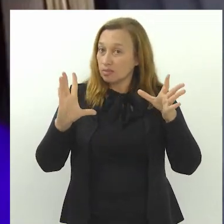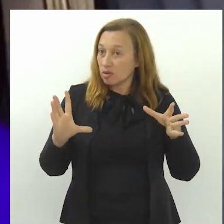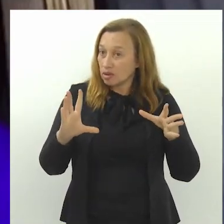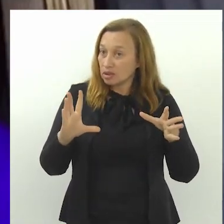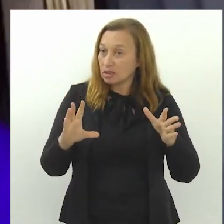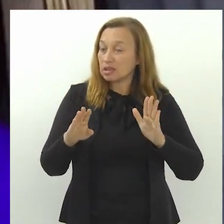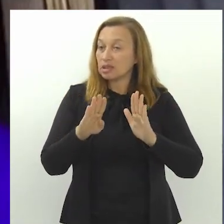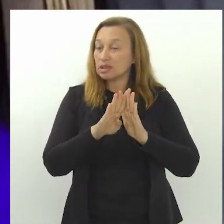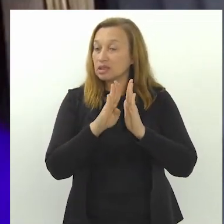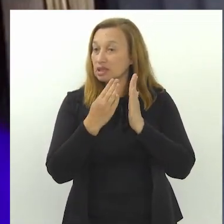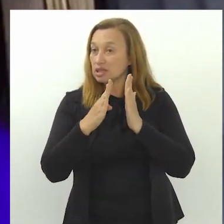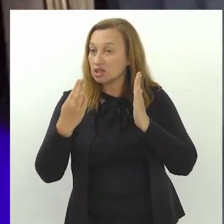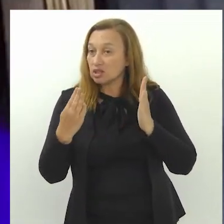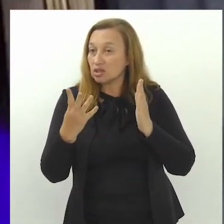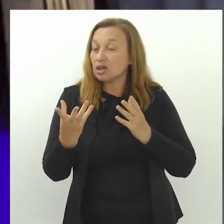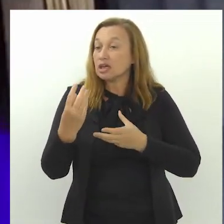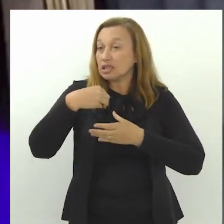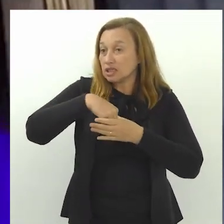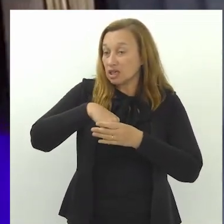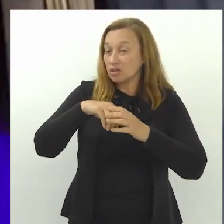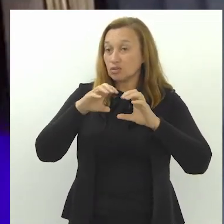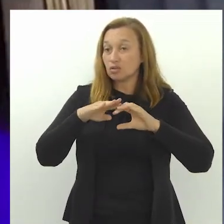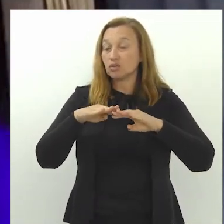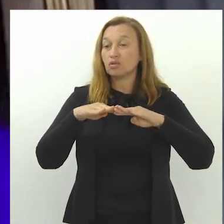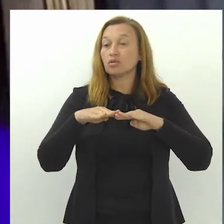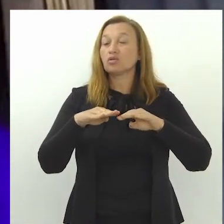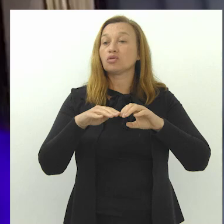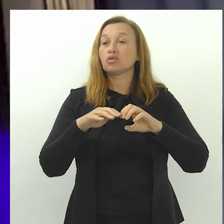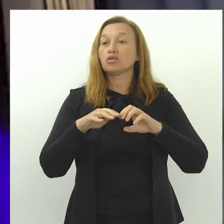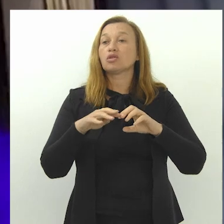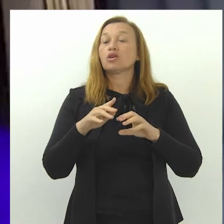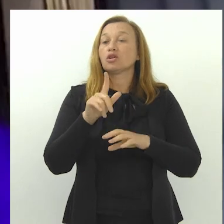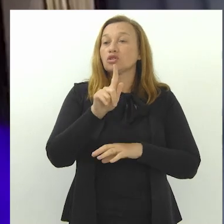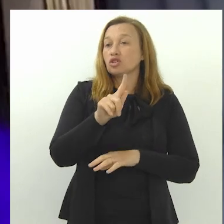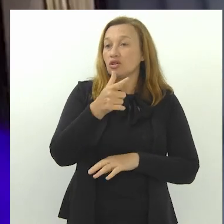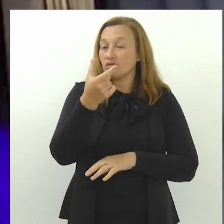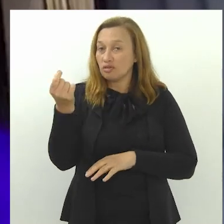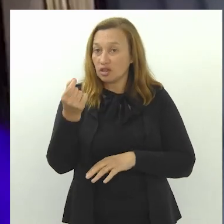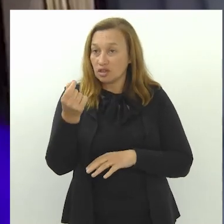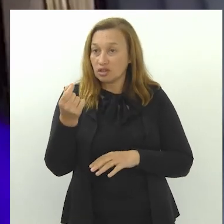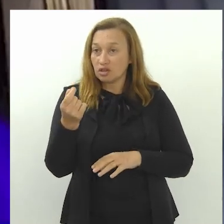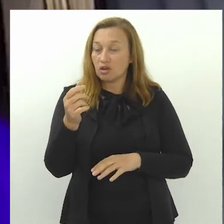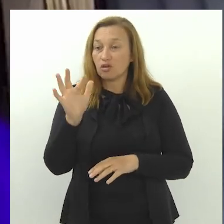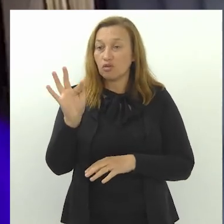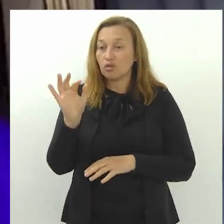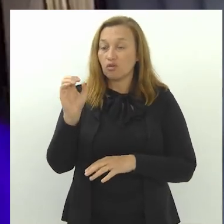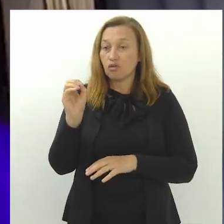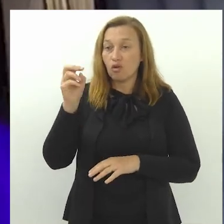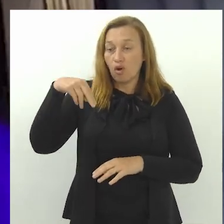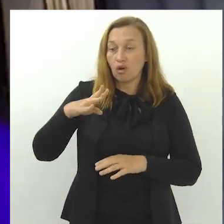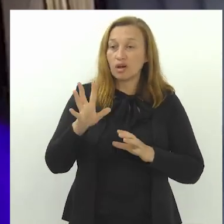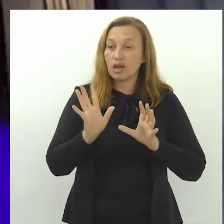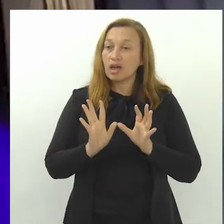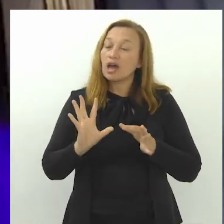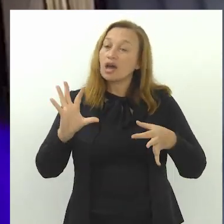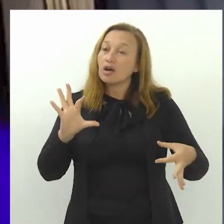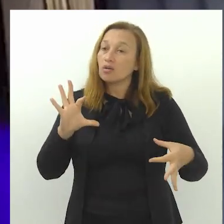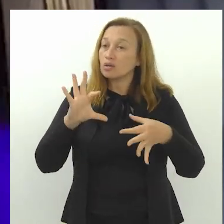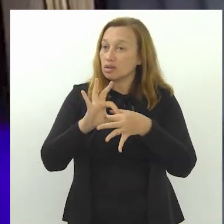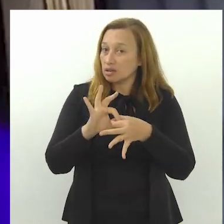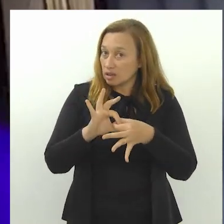a democratização das agendas dentro de fóruns internacionais como o G20, é a conexão